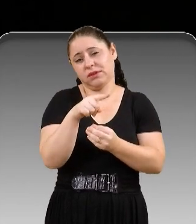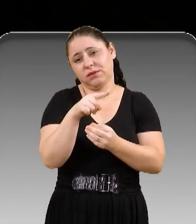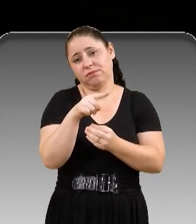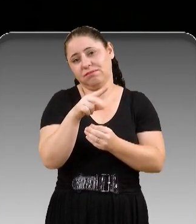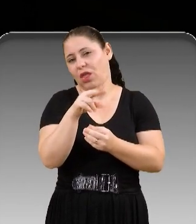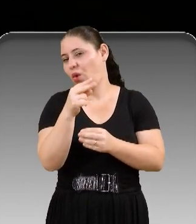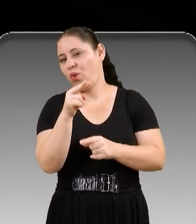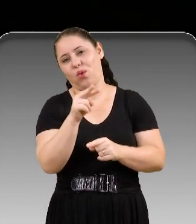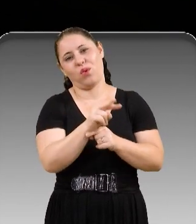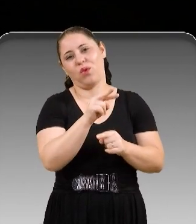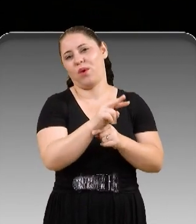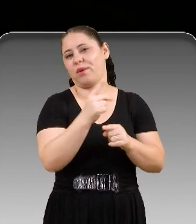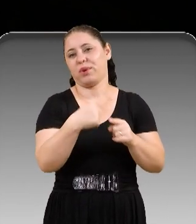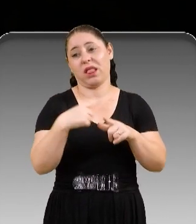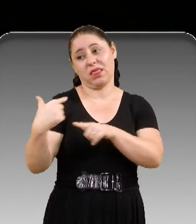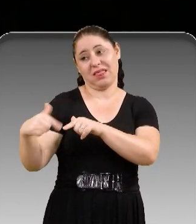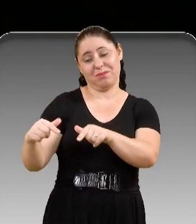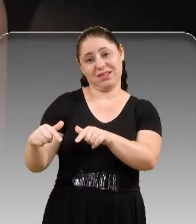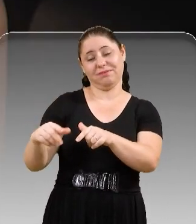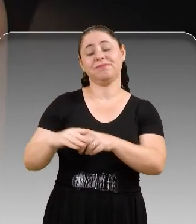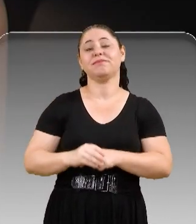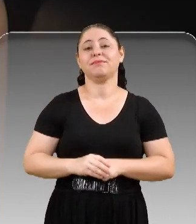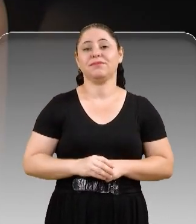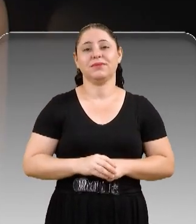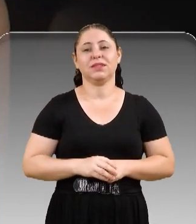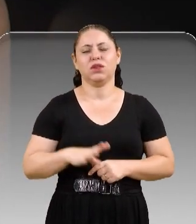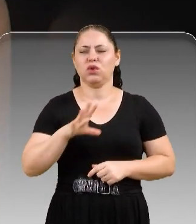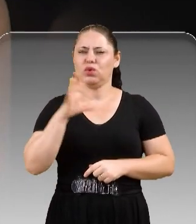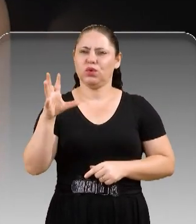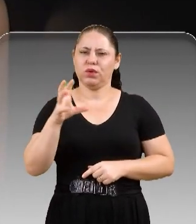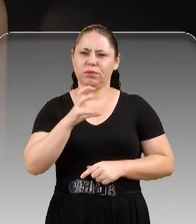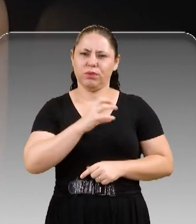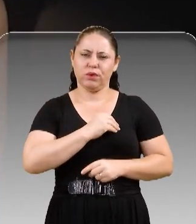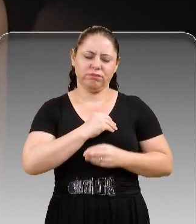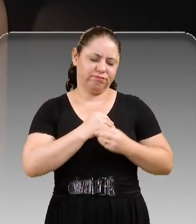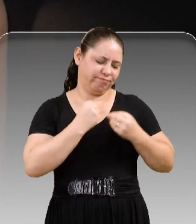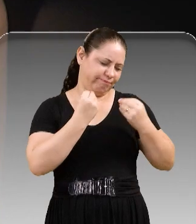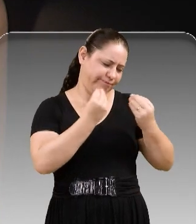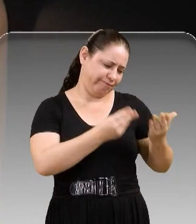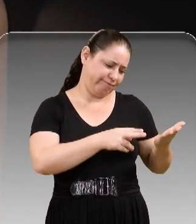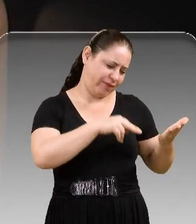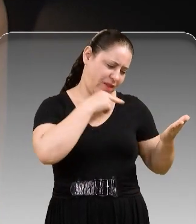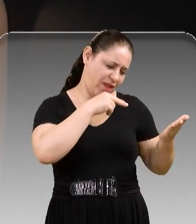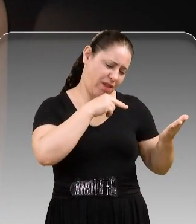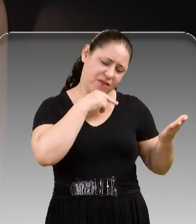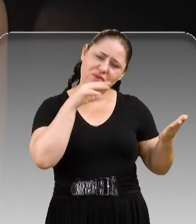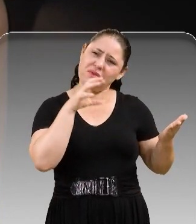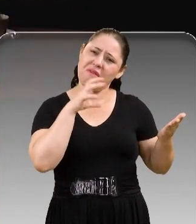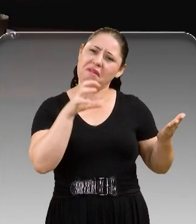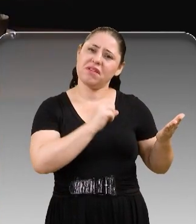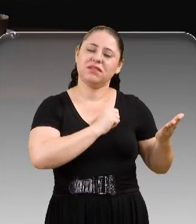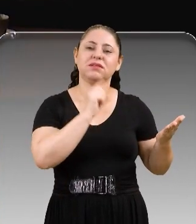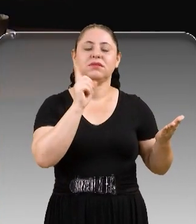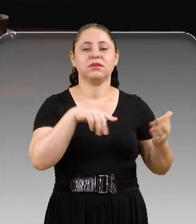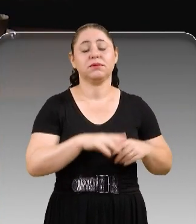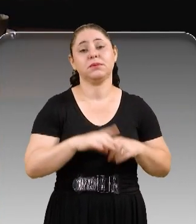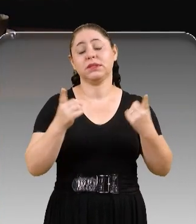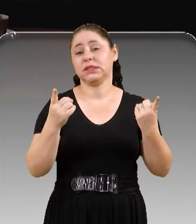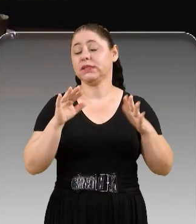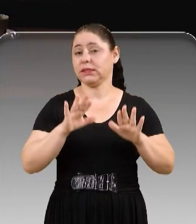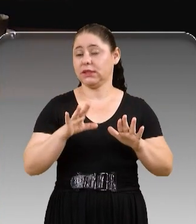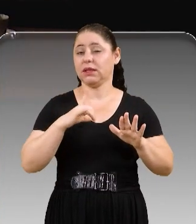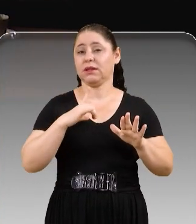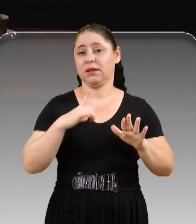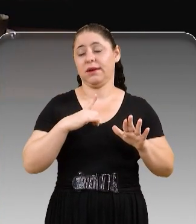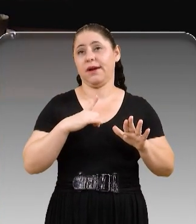você não cuidou por conta do trabalho. E todo esse amor do mundo que a gente tem por eles, né? Maravilhoso. Mas foi